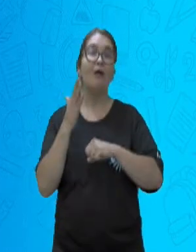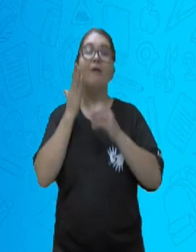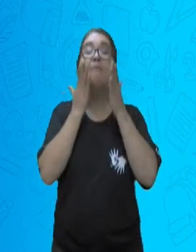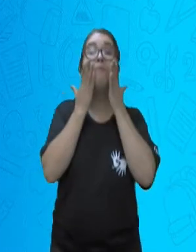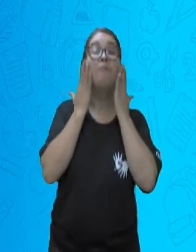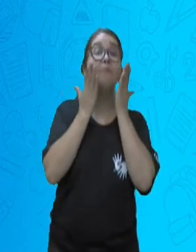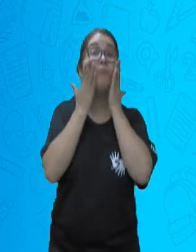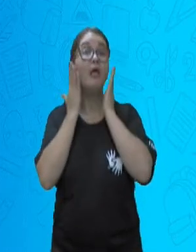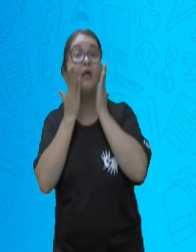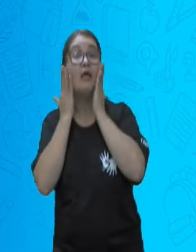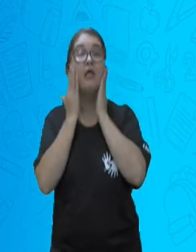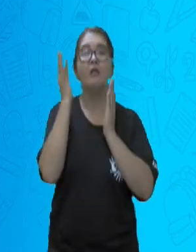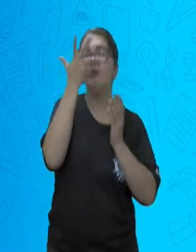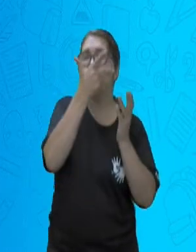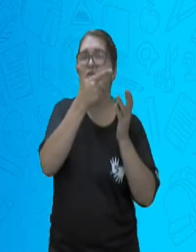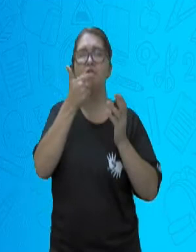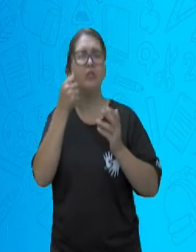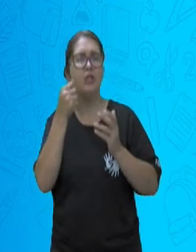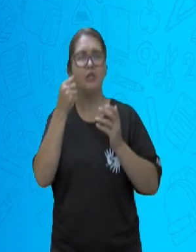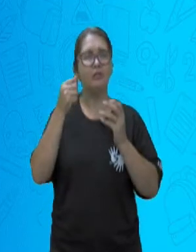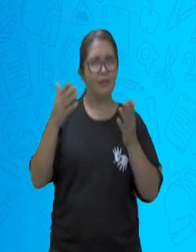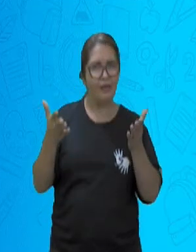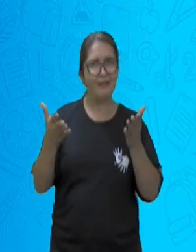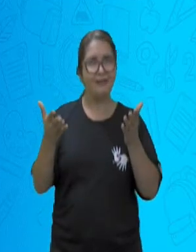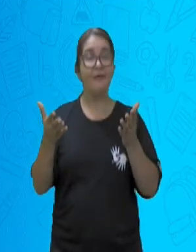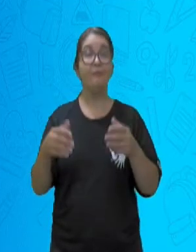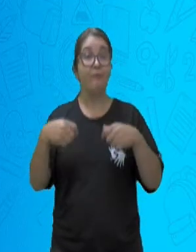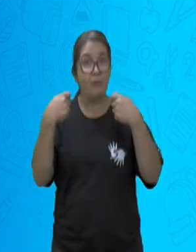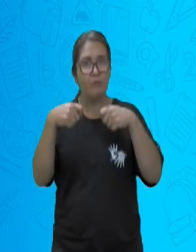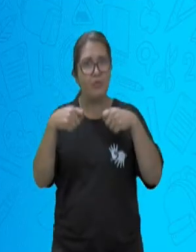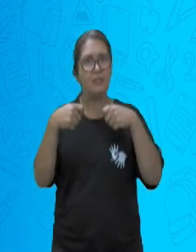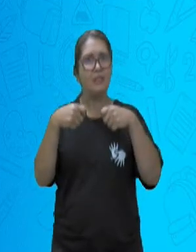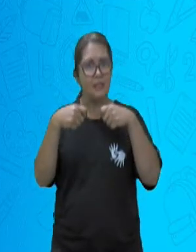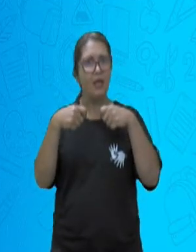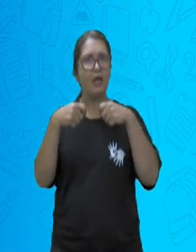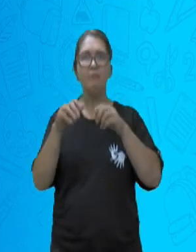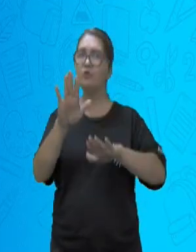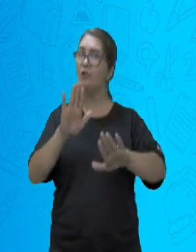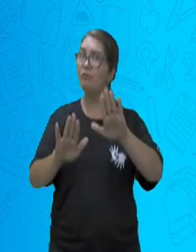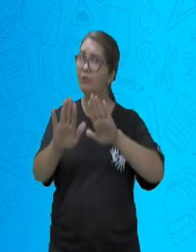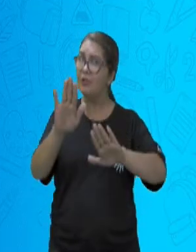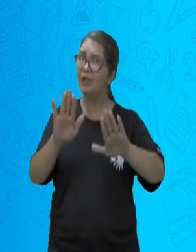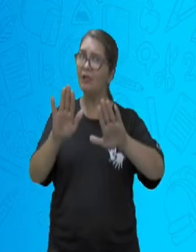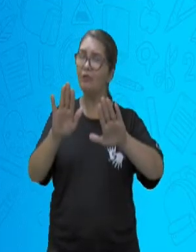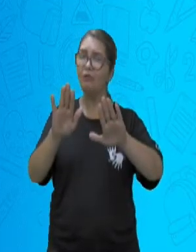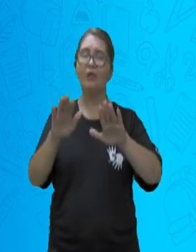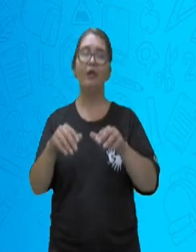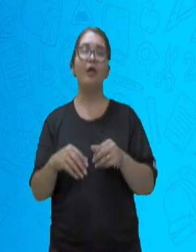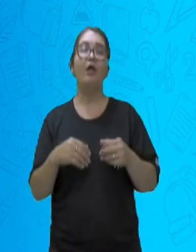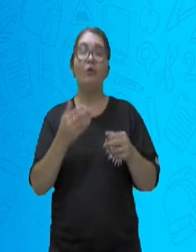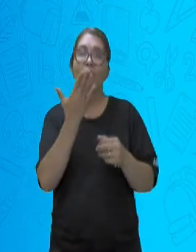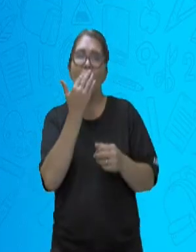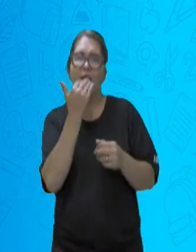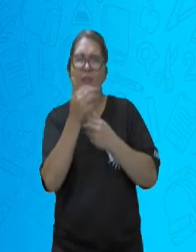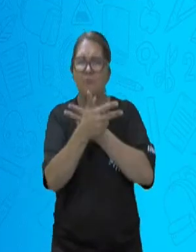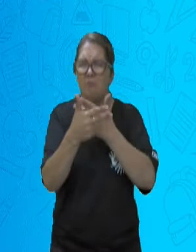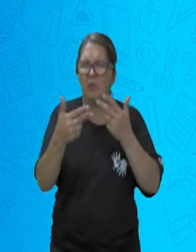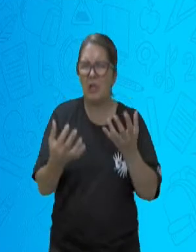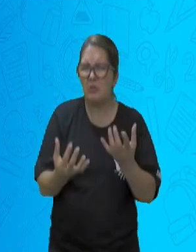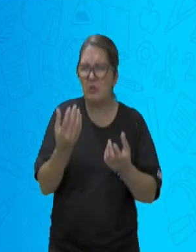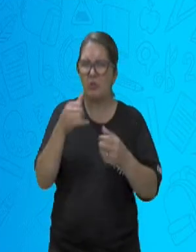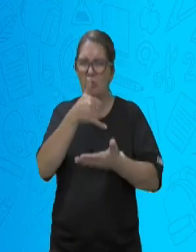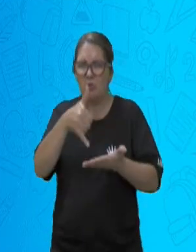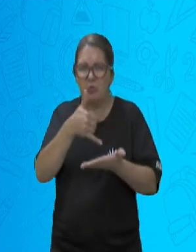temos todos os tipos de carne, leite, derivados, que se localizam na segunda